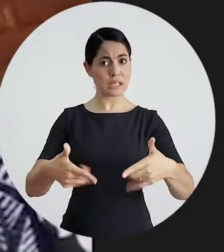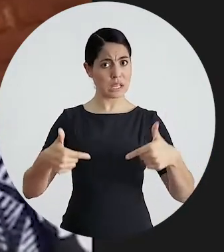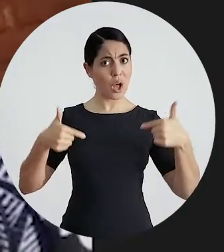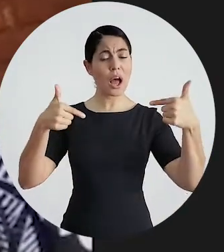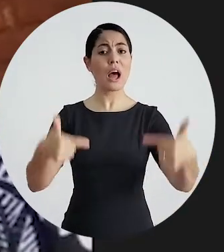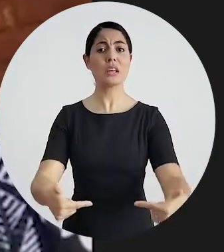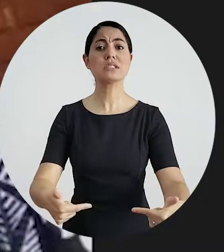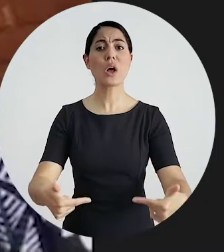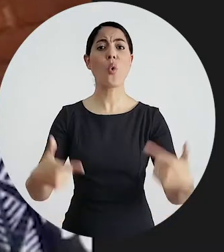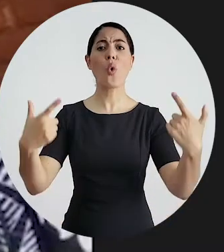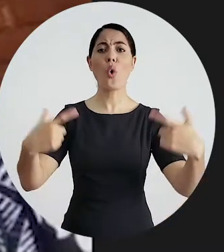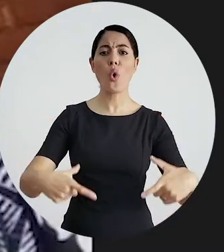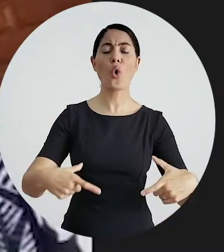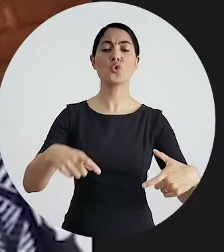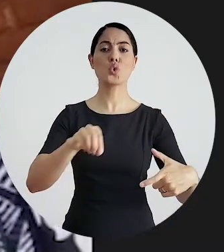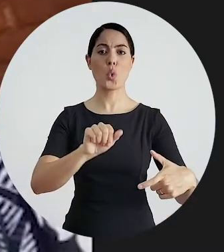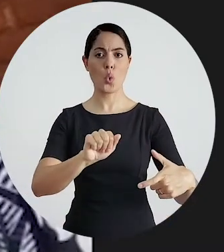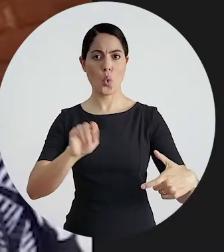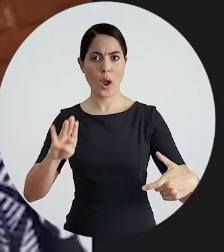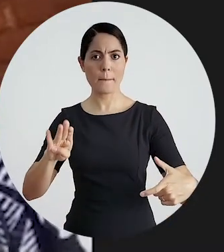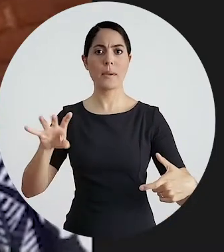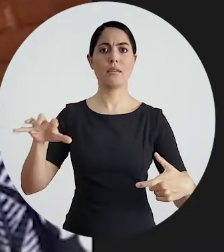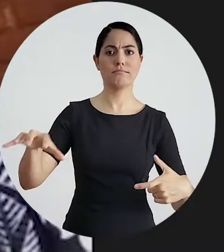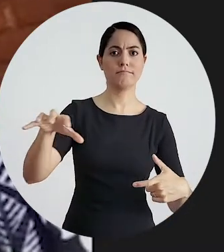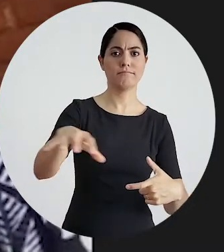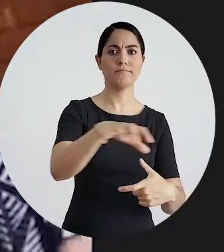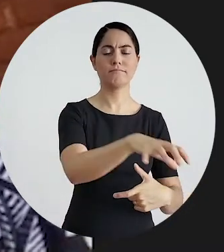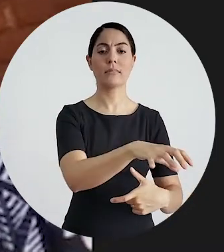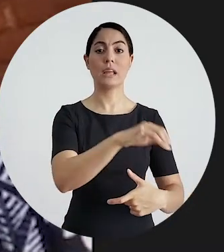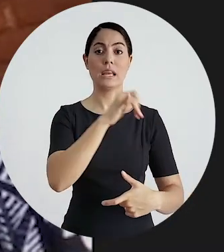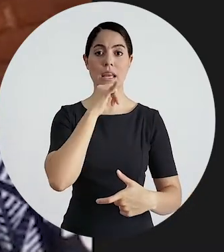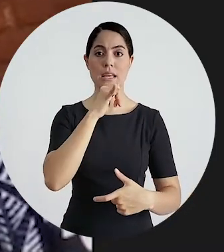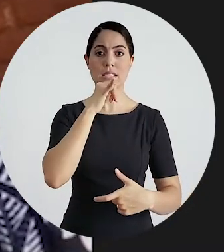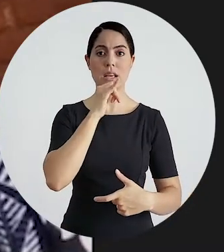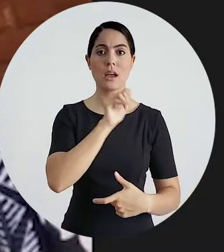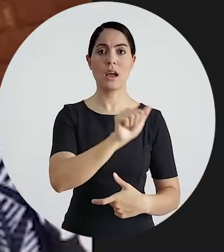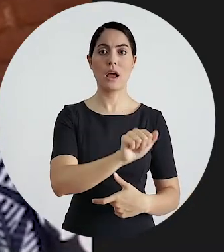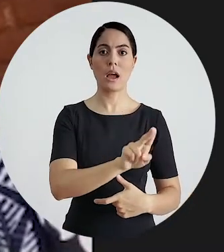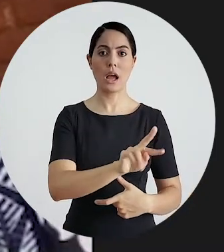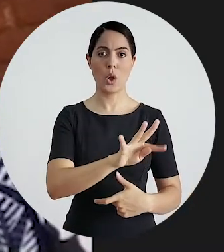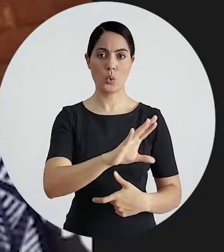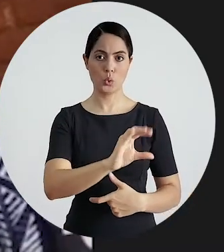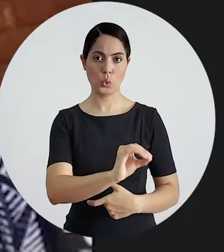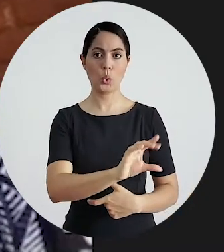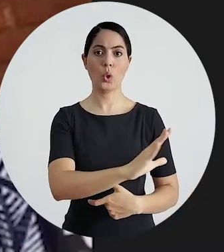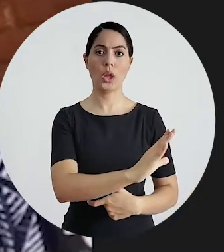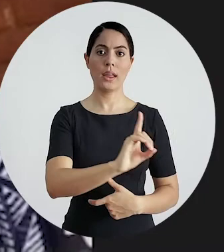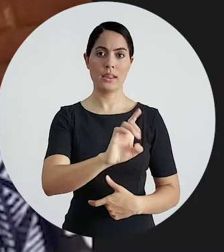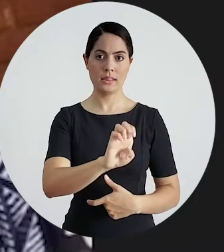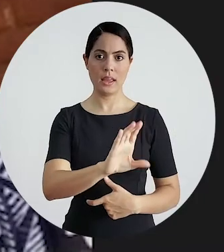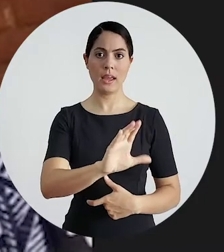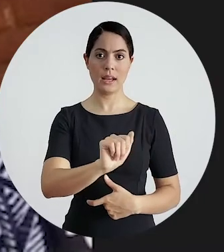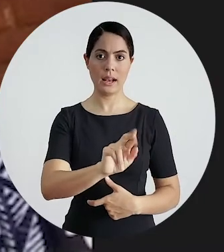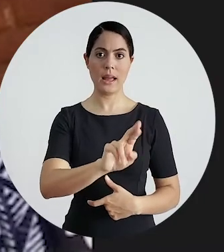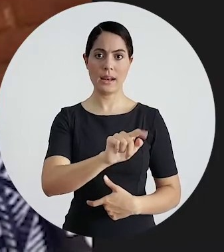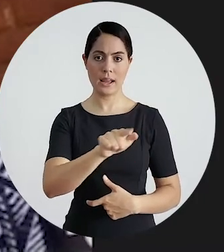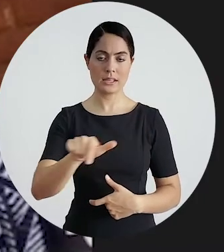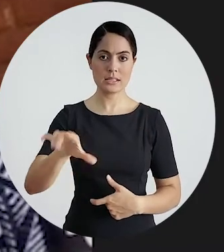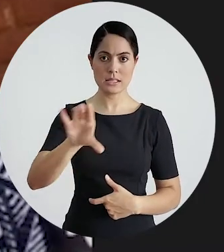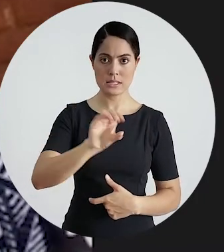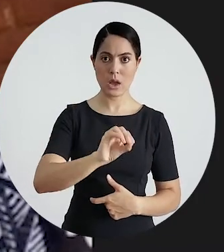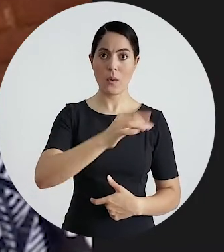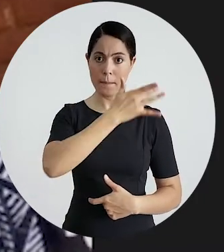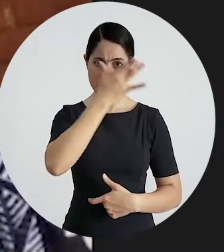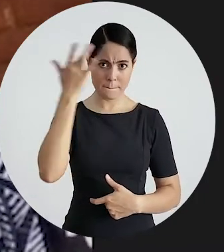ações, né, no seio da Ordem dos Advogados, tais como a autodeclaração. Tivemos,